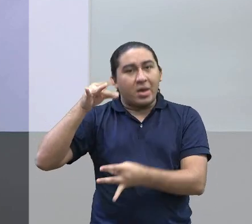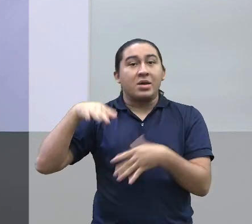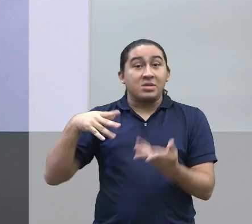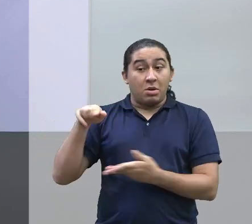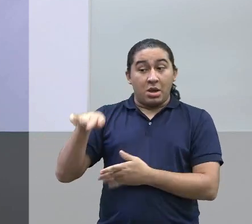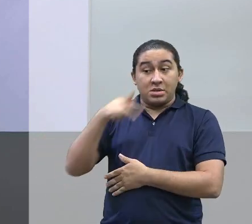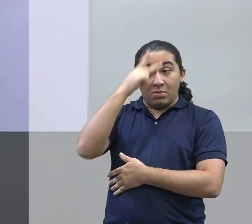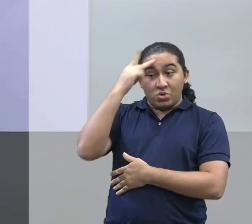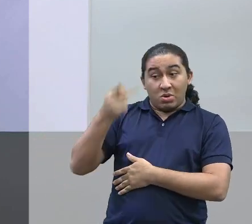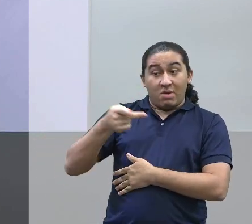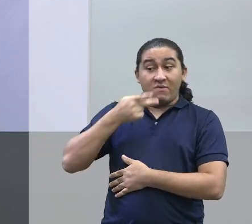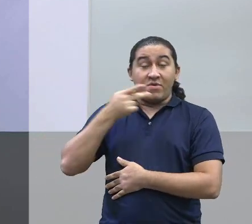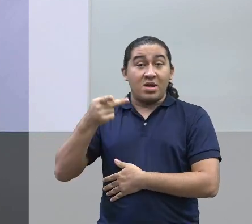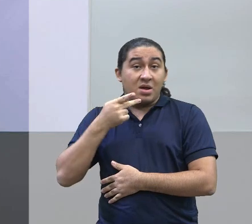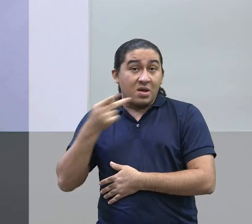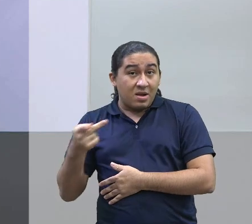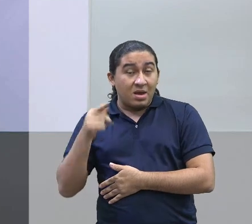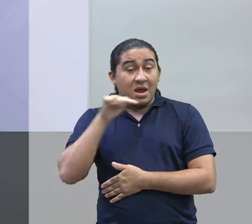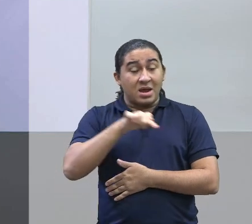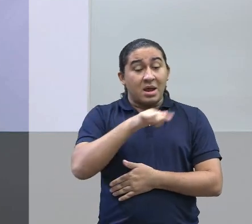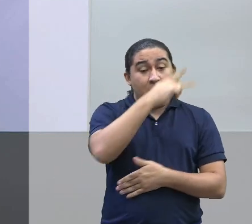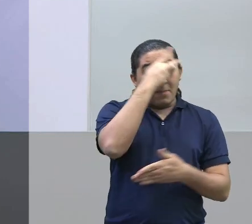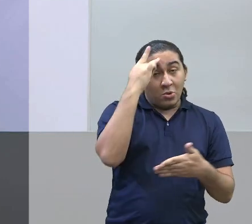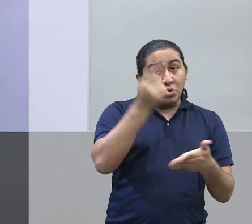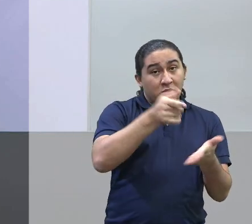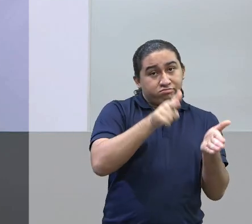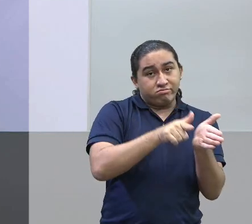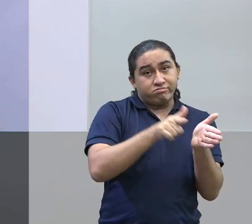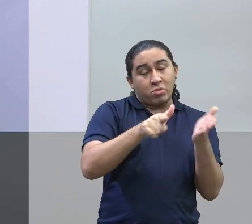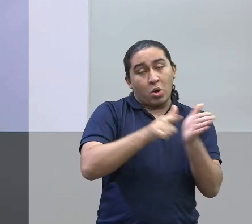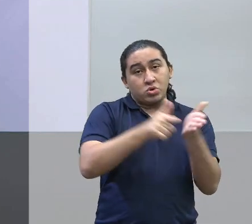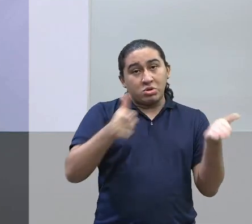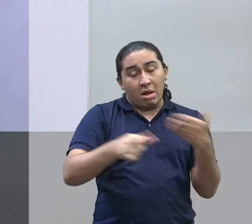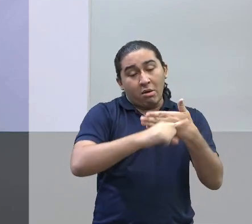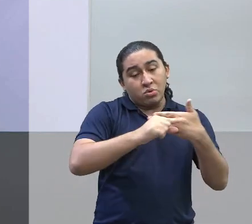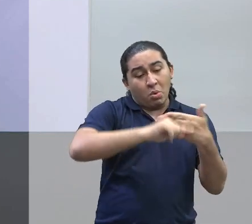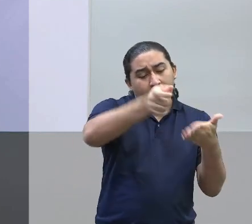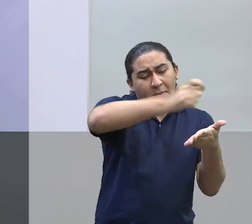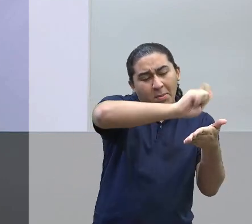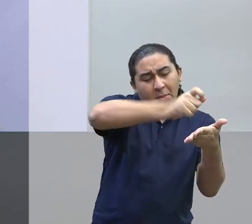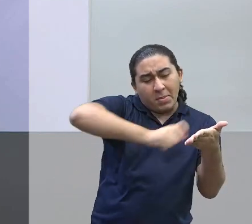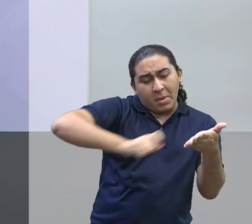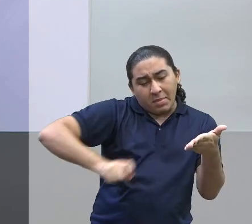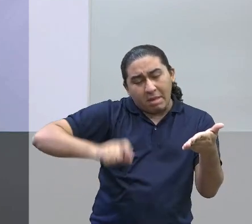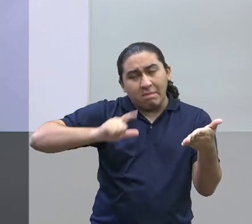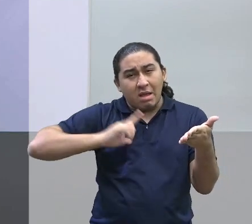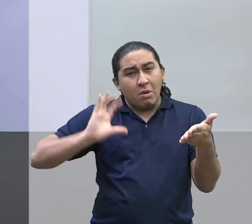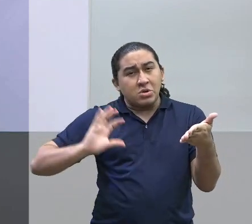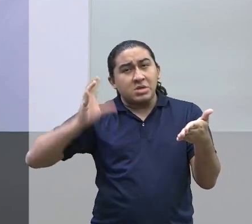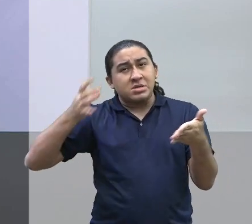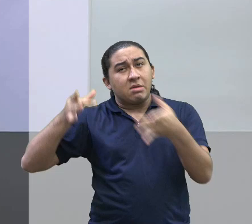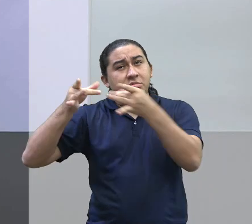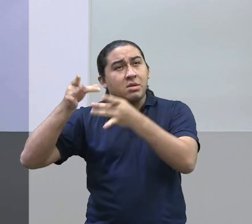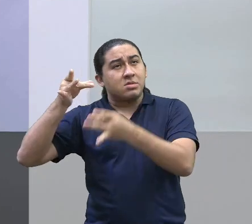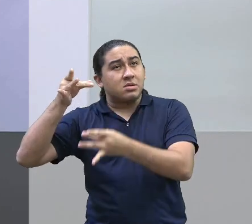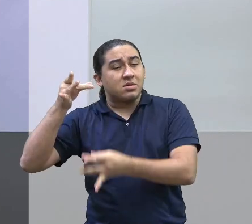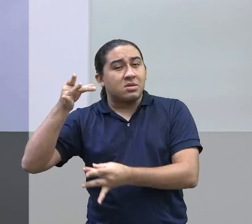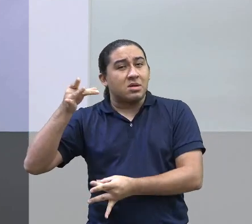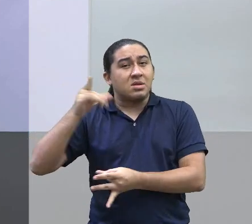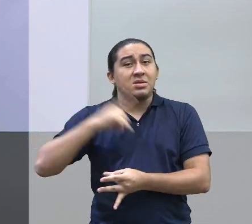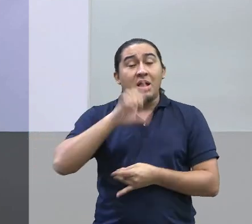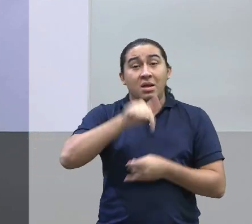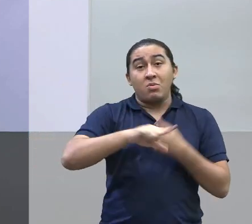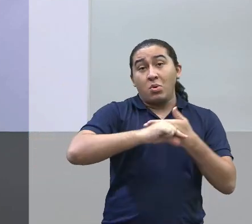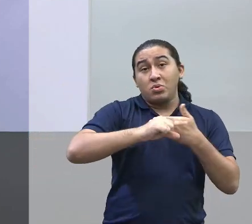o boletim de ocorrência registrado na delegacia, aconteceu assim, foi assim que aconteceu, e ele vai